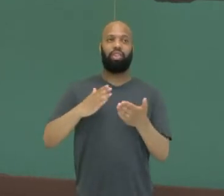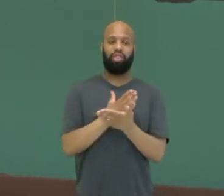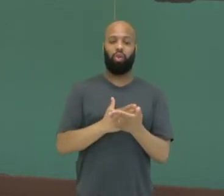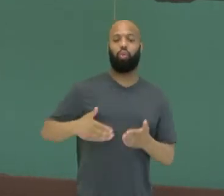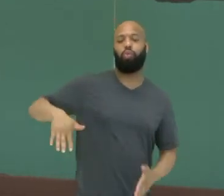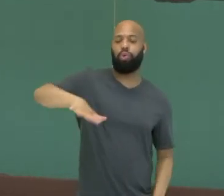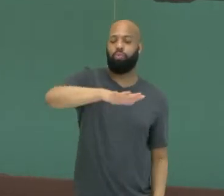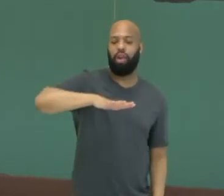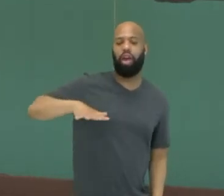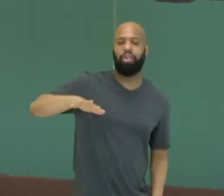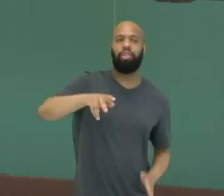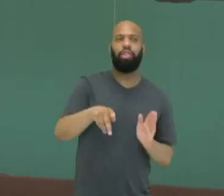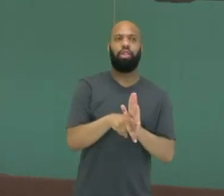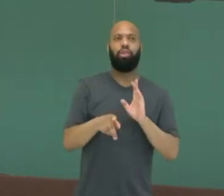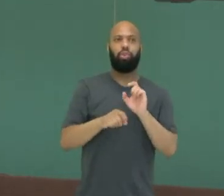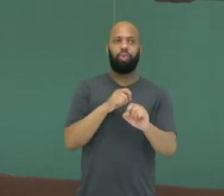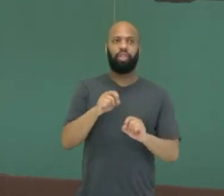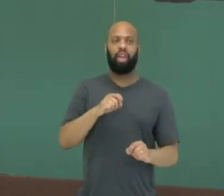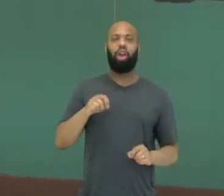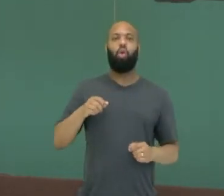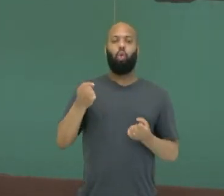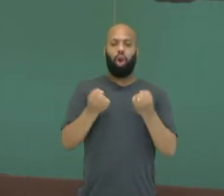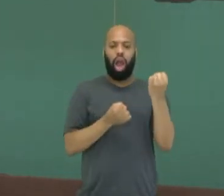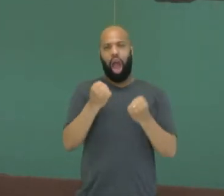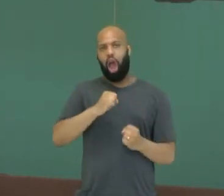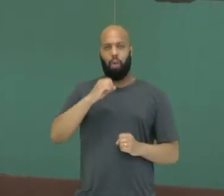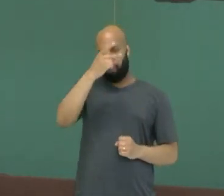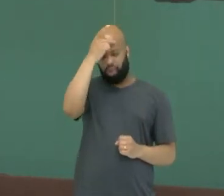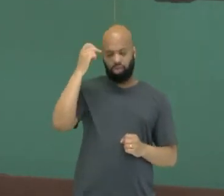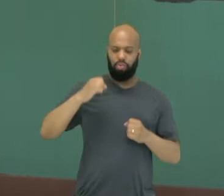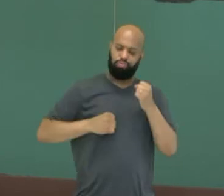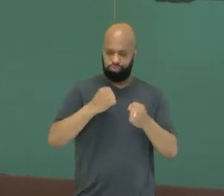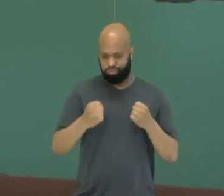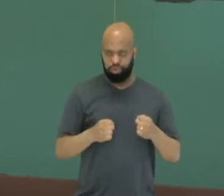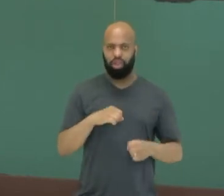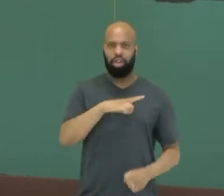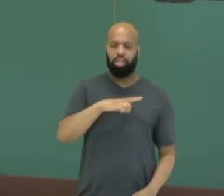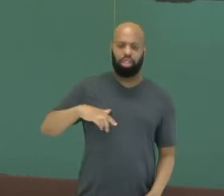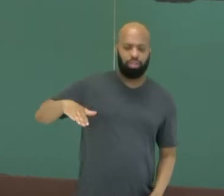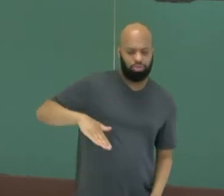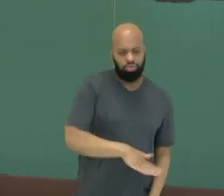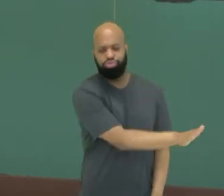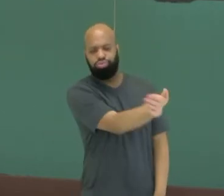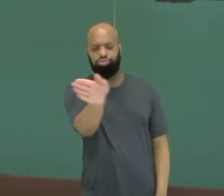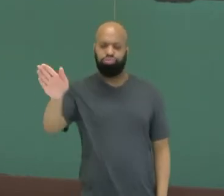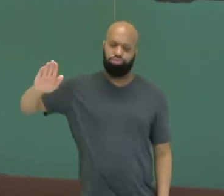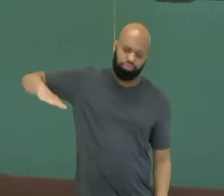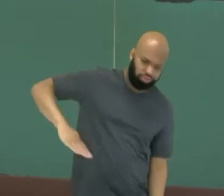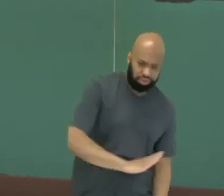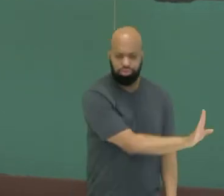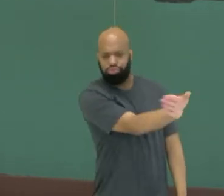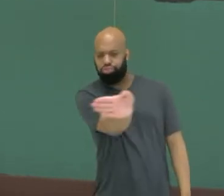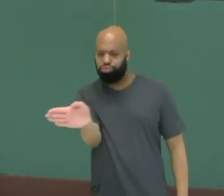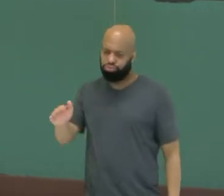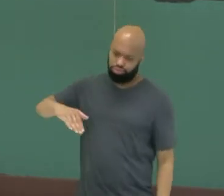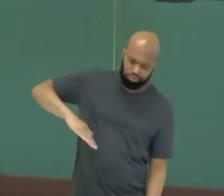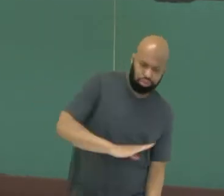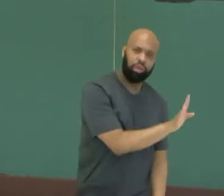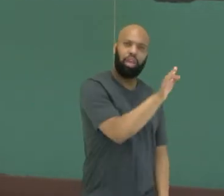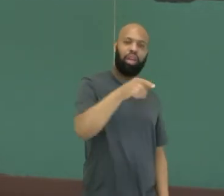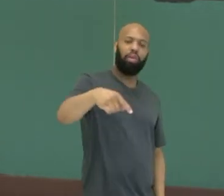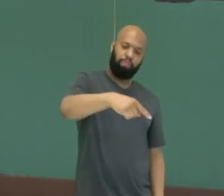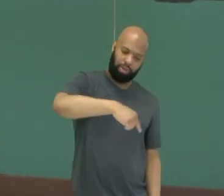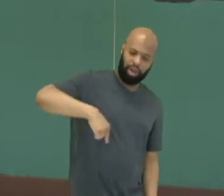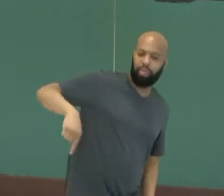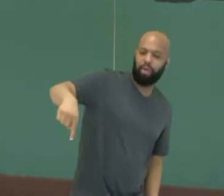esses carros ficam dando voltas, e voltas, e voltas, e voltas. Isso tem relação com a